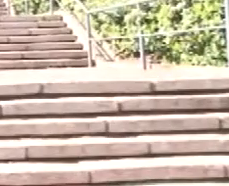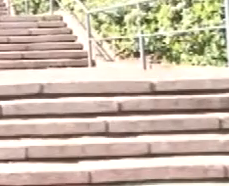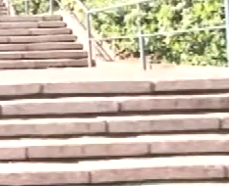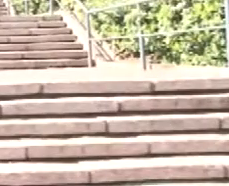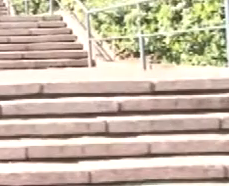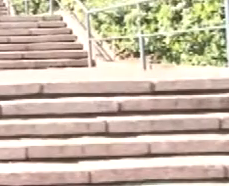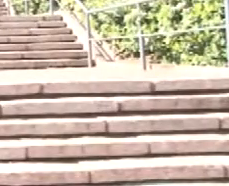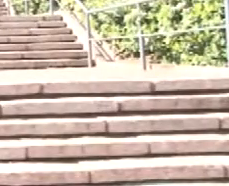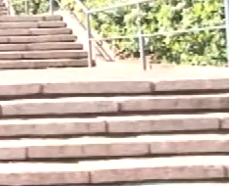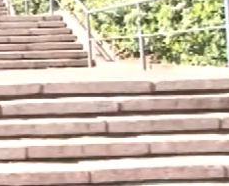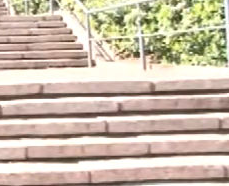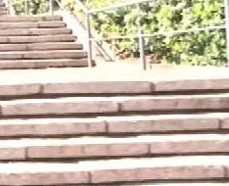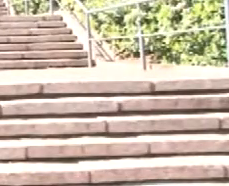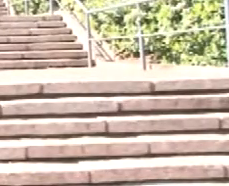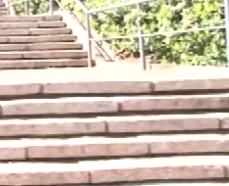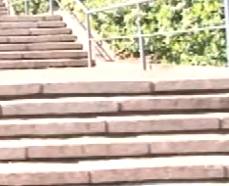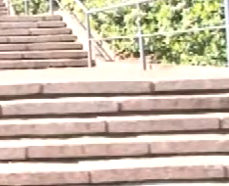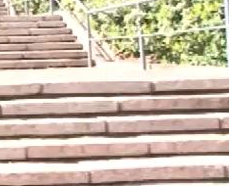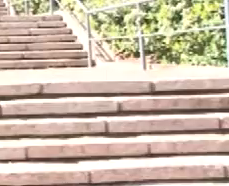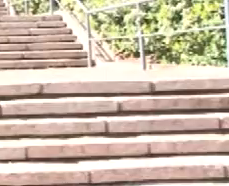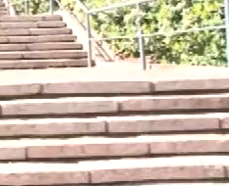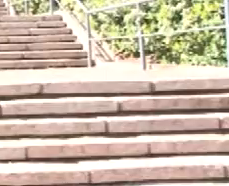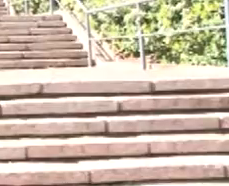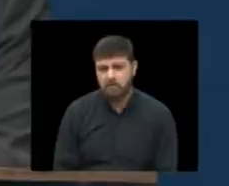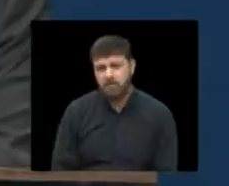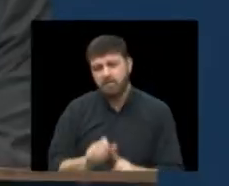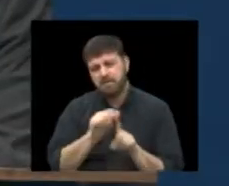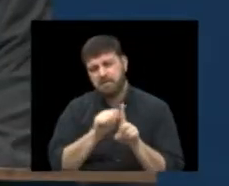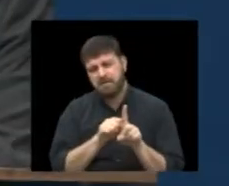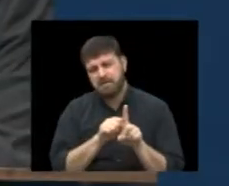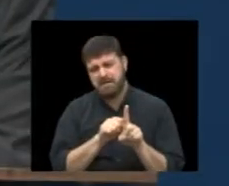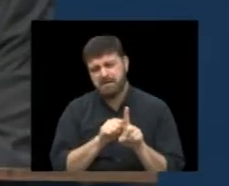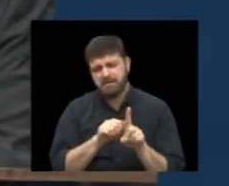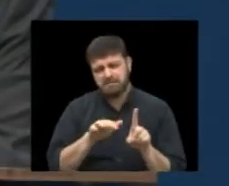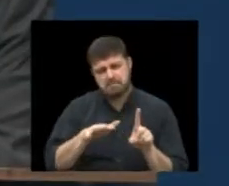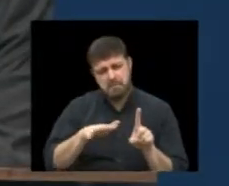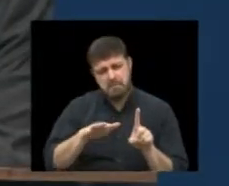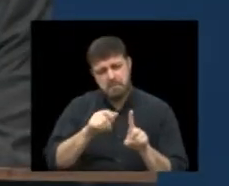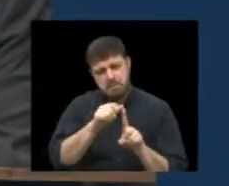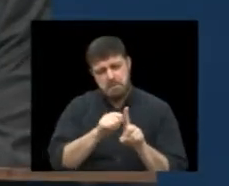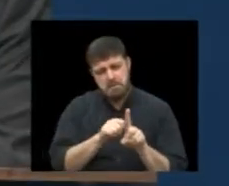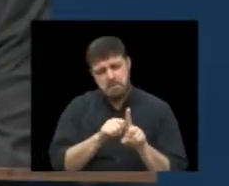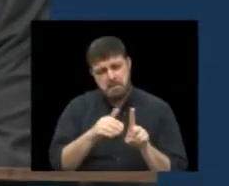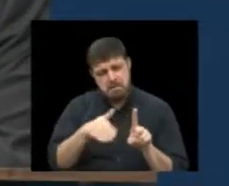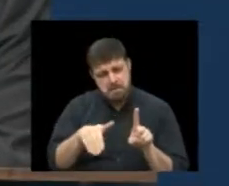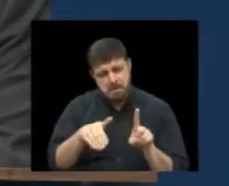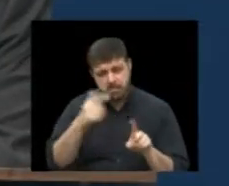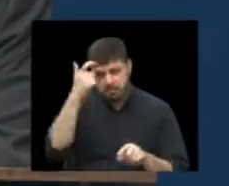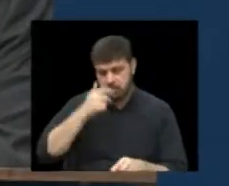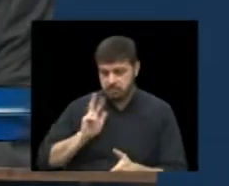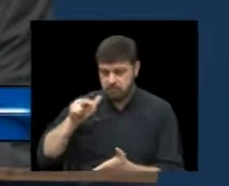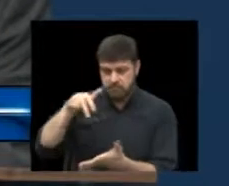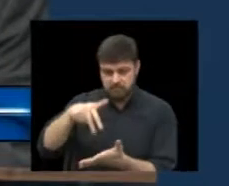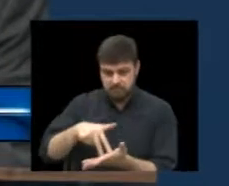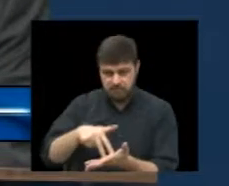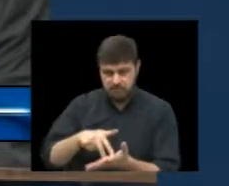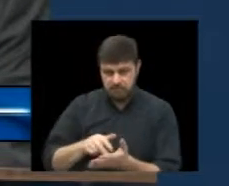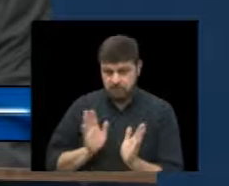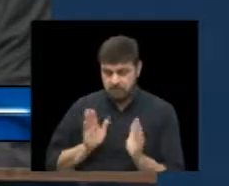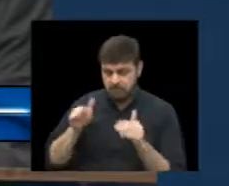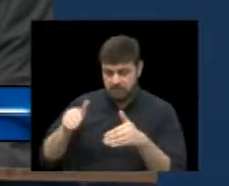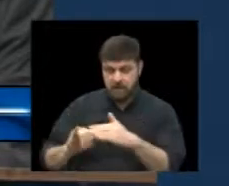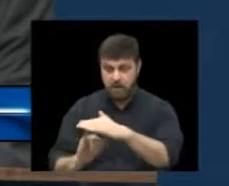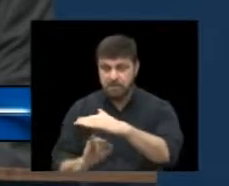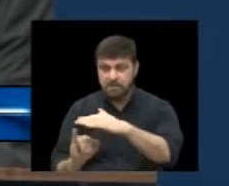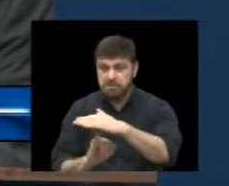Prefeitura a requerimentos que solicitavam informações sobre a construção do Instituto da Saúde da Mulher em Campinas. Eu